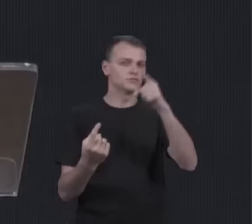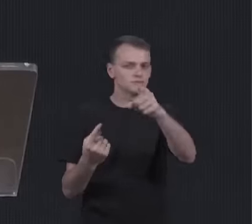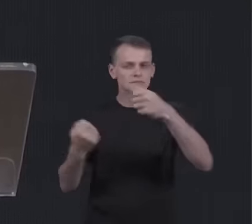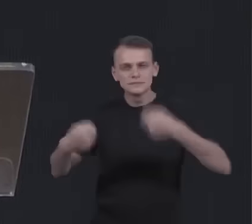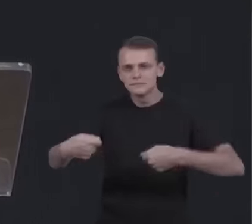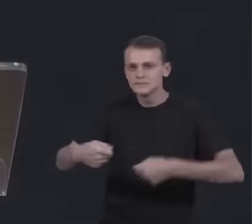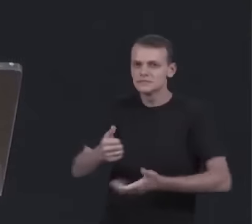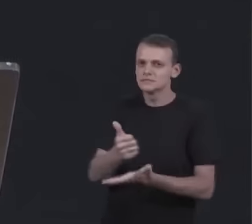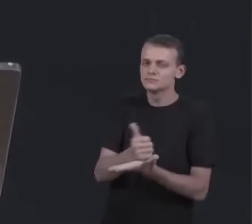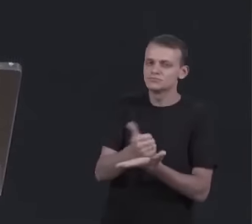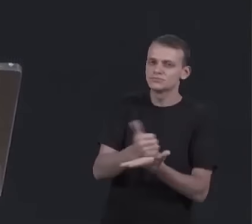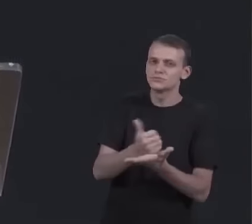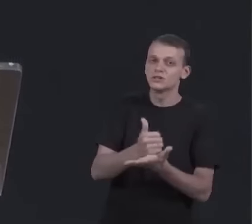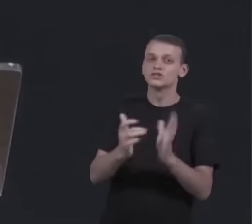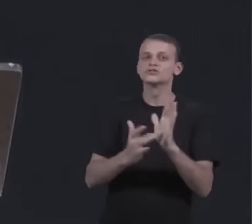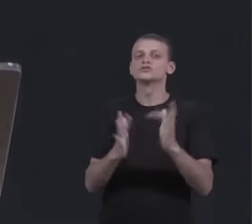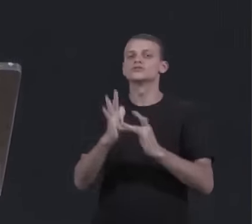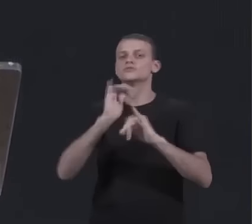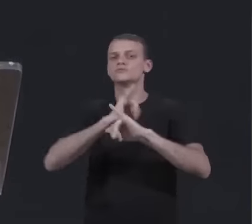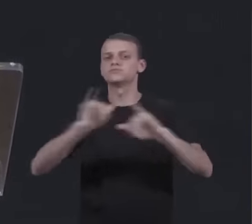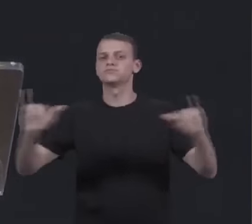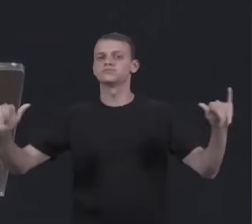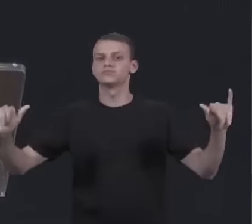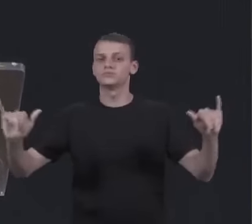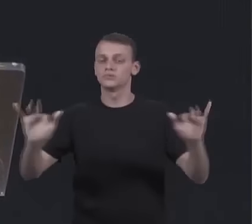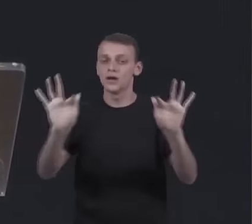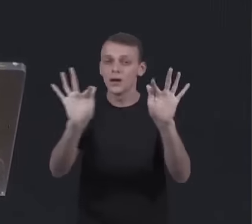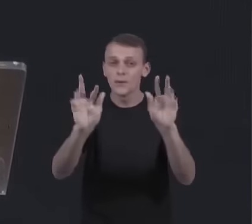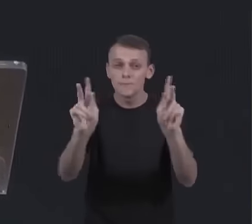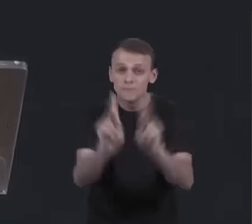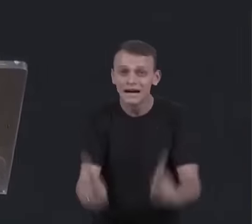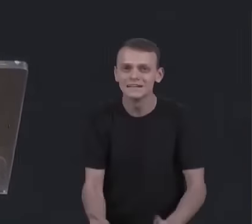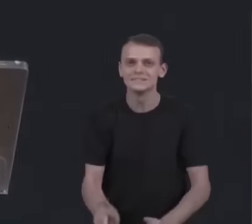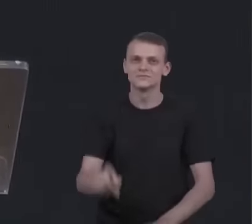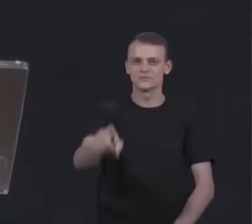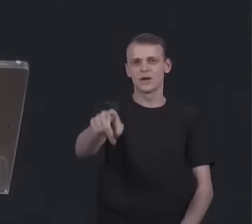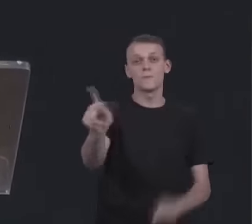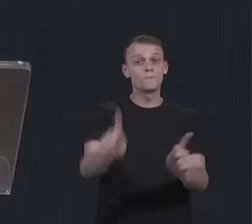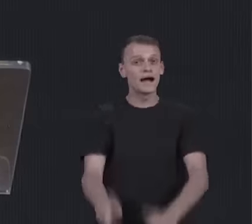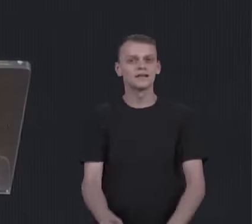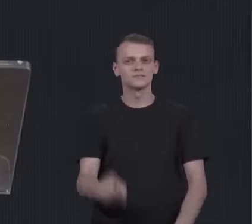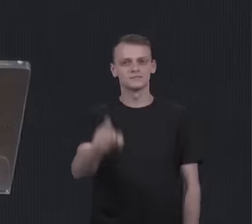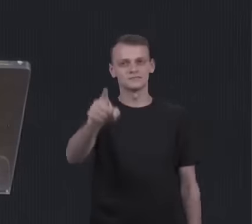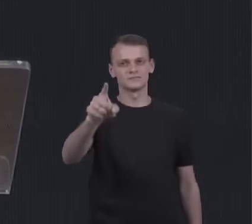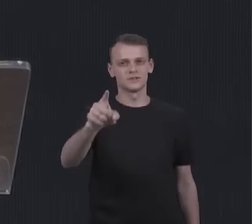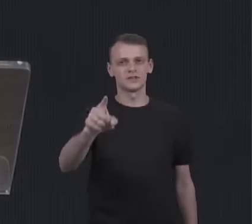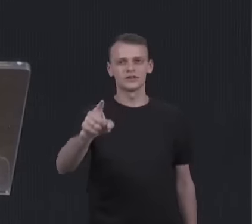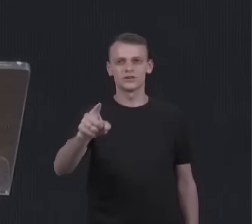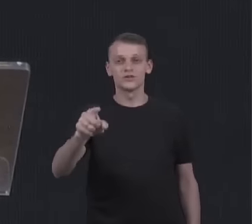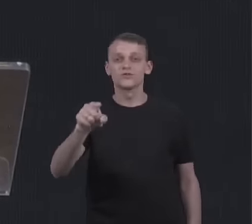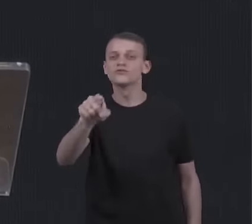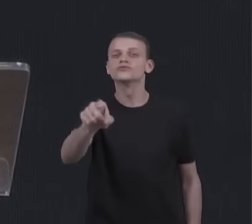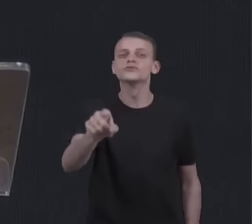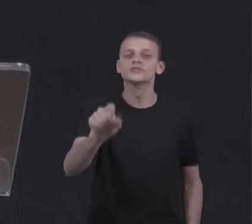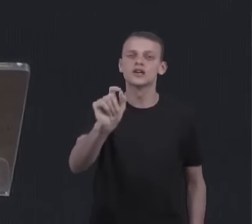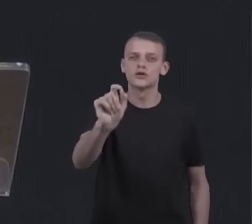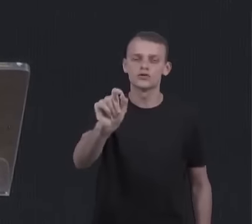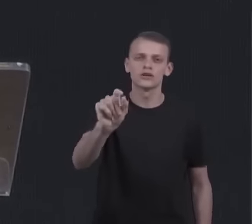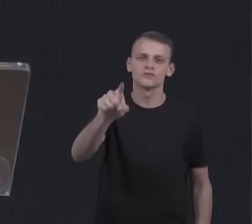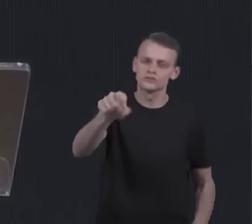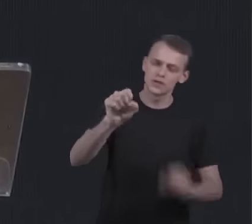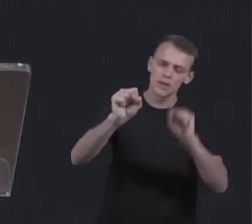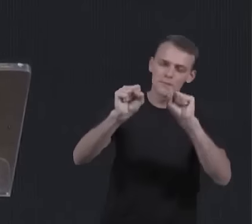atmosfera. Quando Jesus disse, Pai seja convosco, Ele estava dizendo, o que você carrega